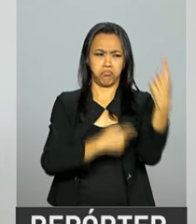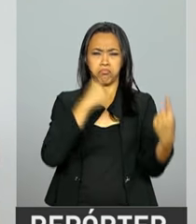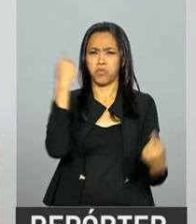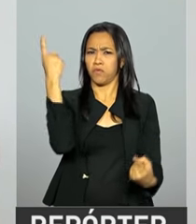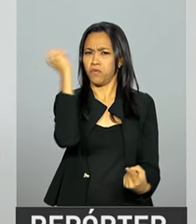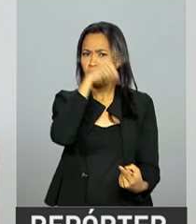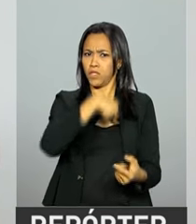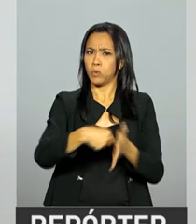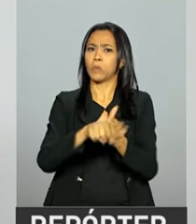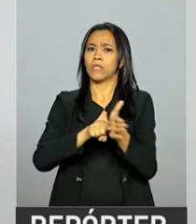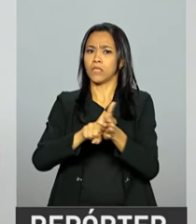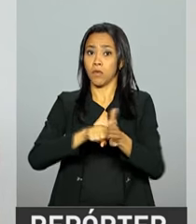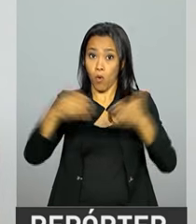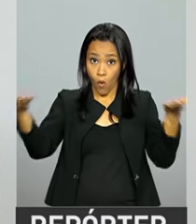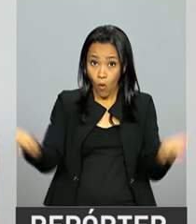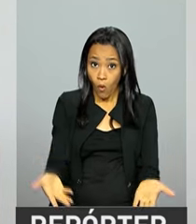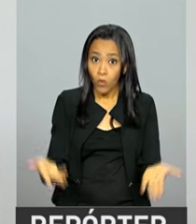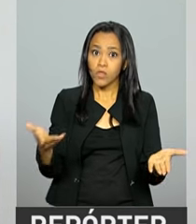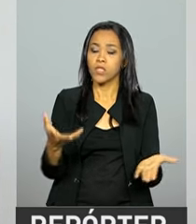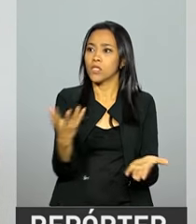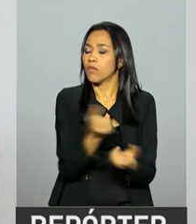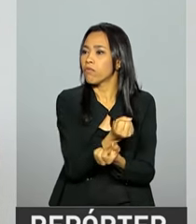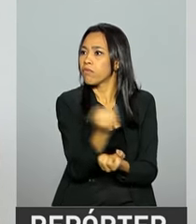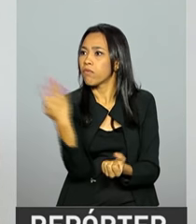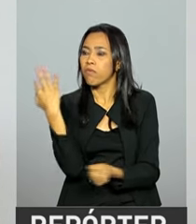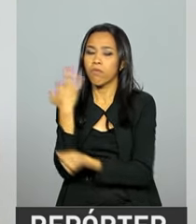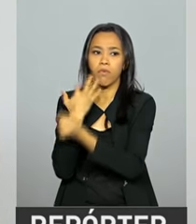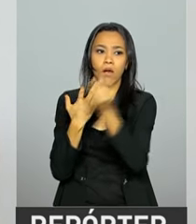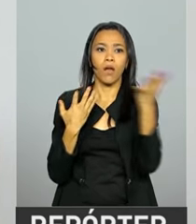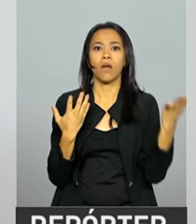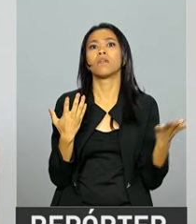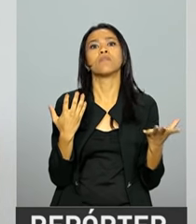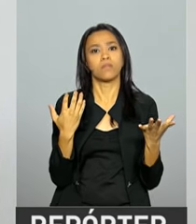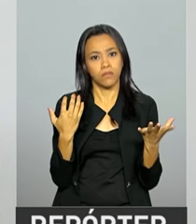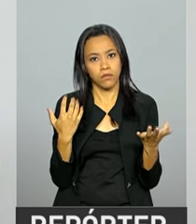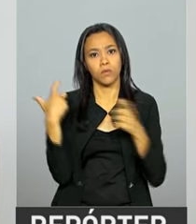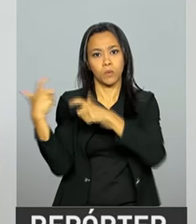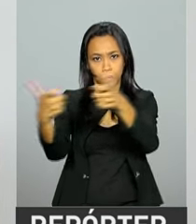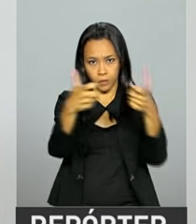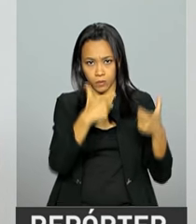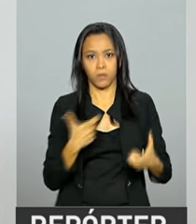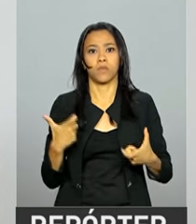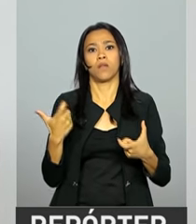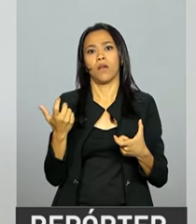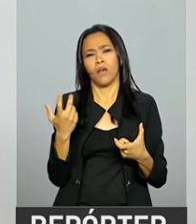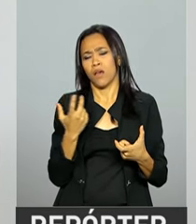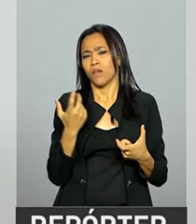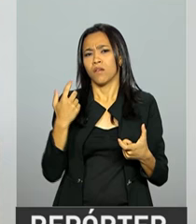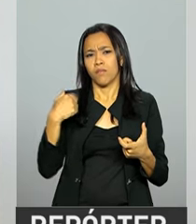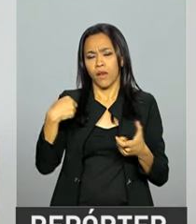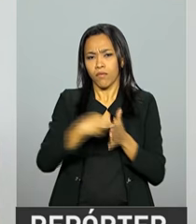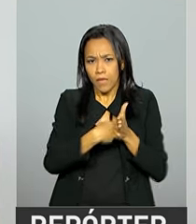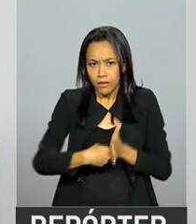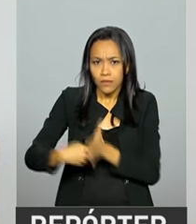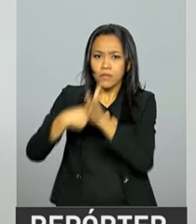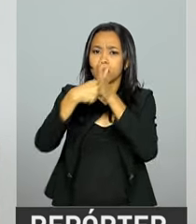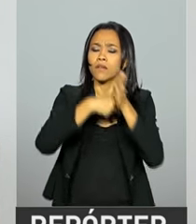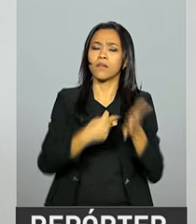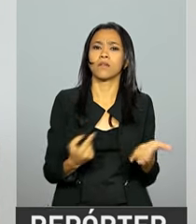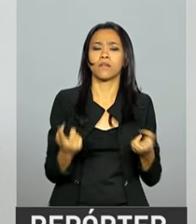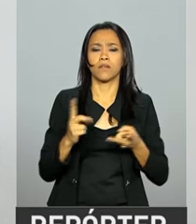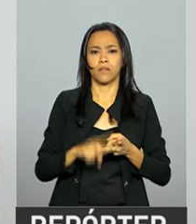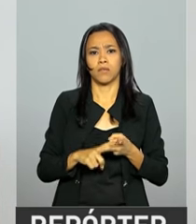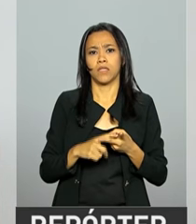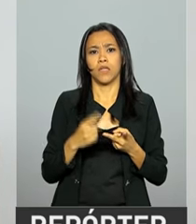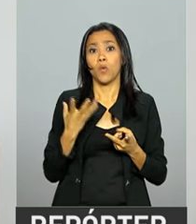hoje nós sabemos que os mamógrafos estão muito mais próximos das pacientes, né? São muitos projetos, são muitas,